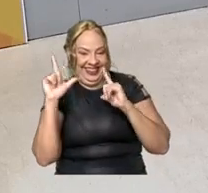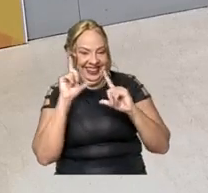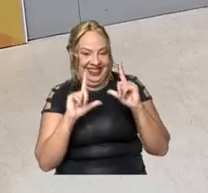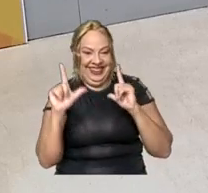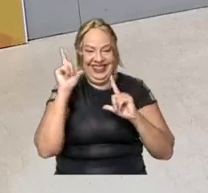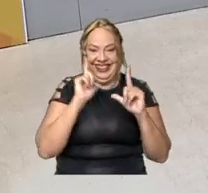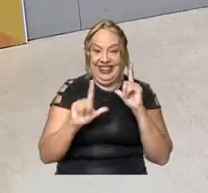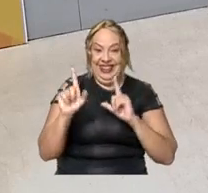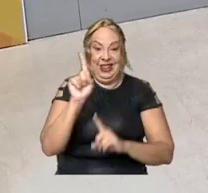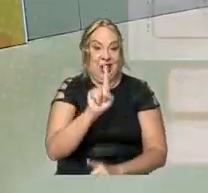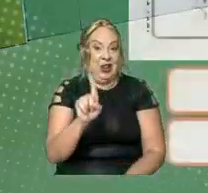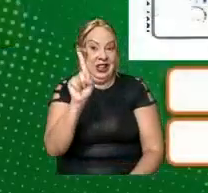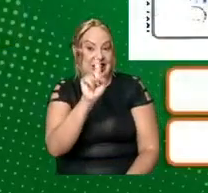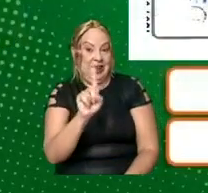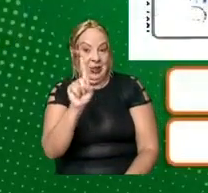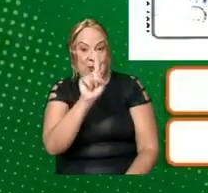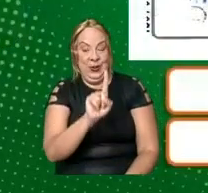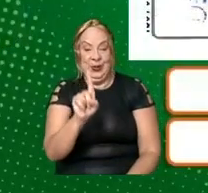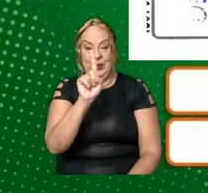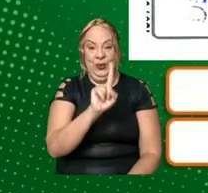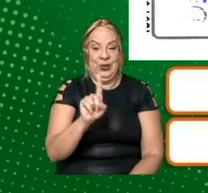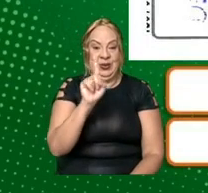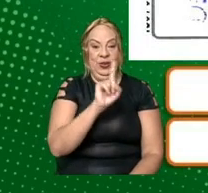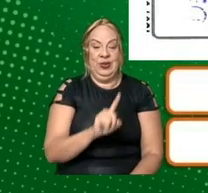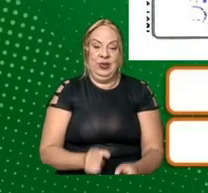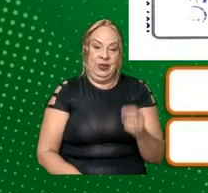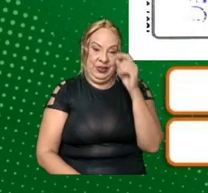Dessa vez foi sozinho, não teve dividido, hein?